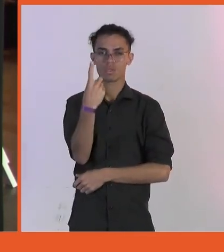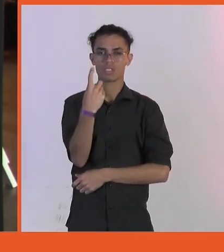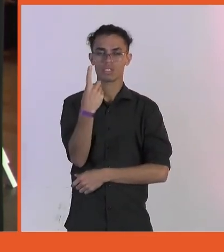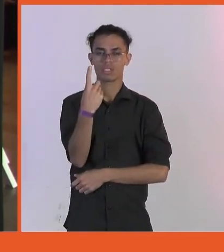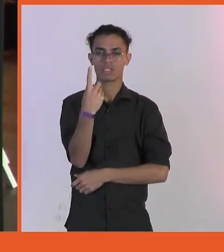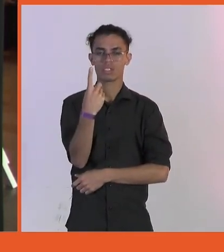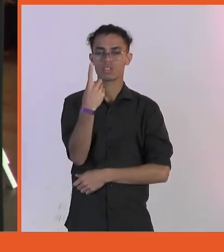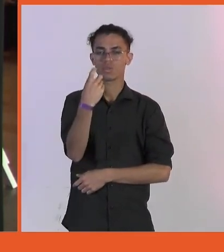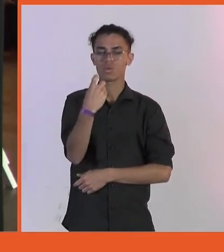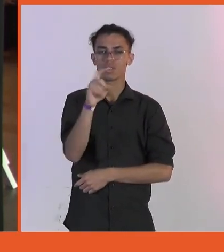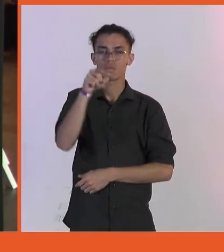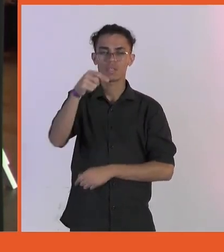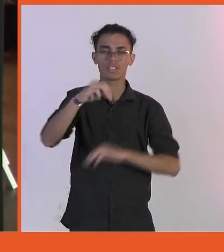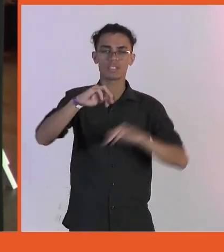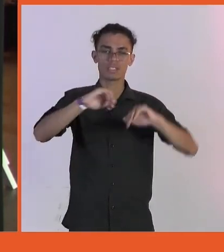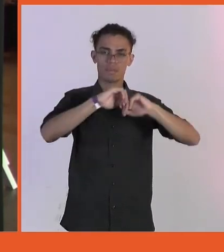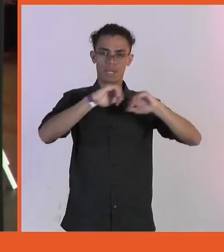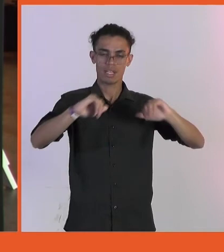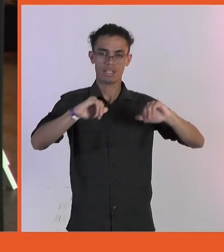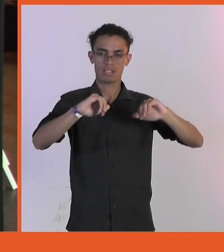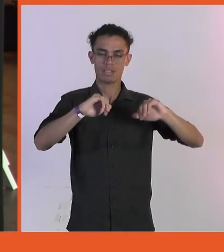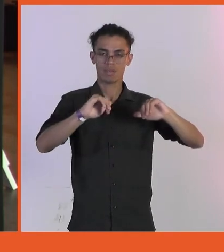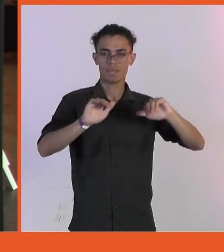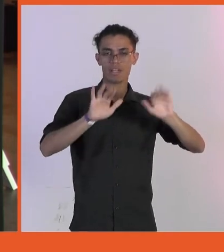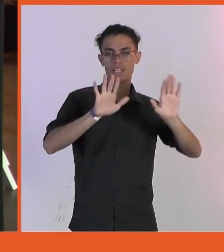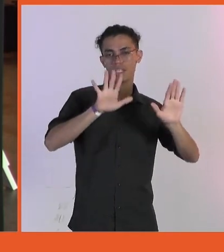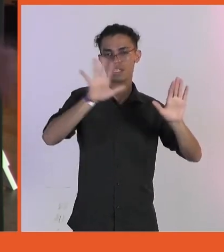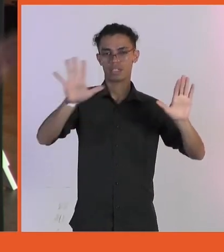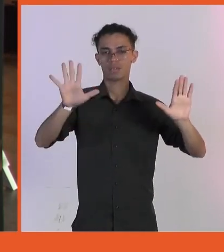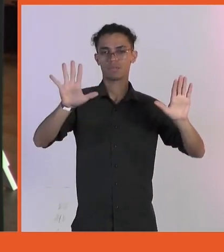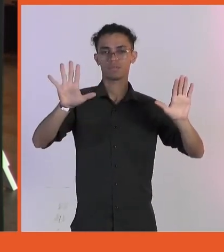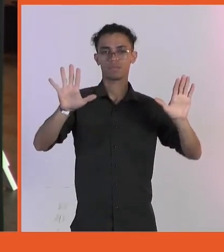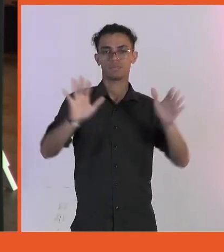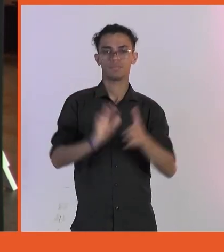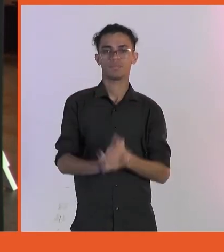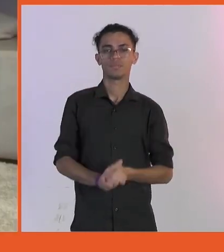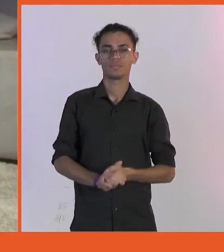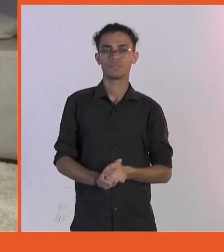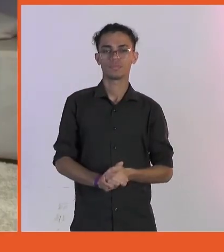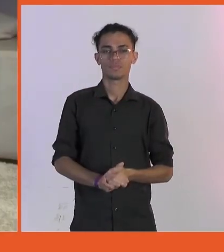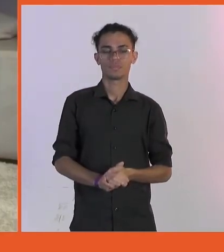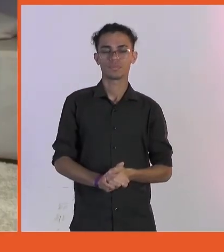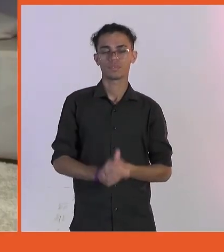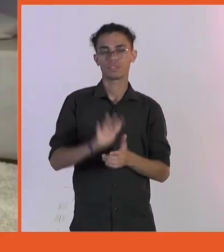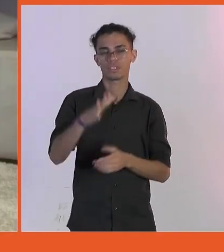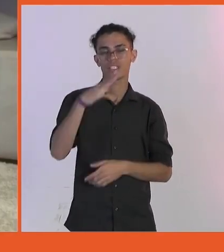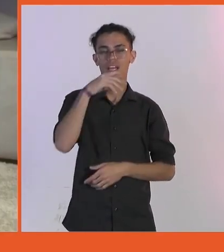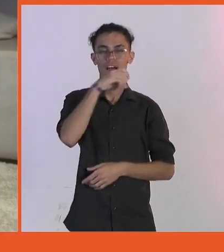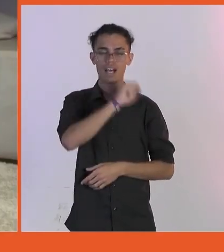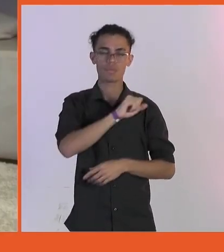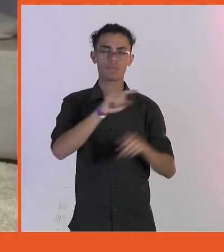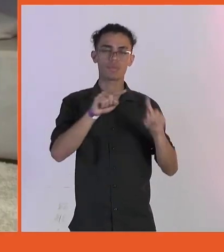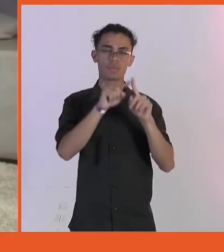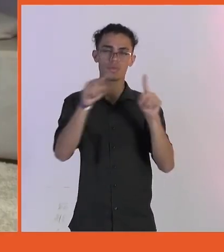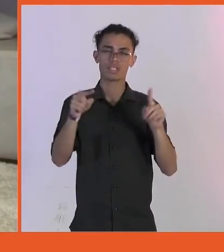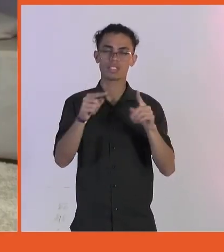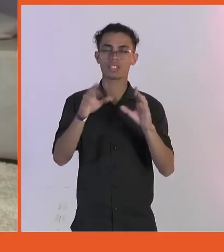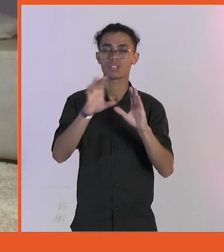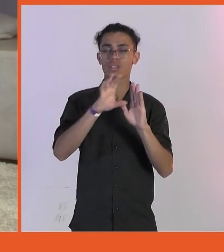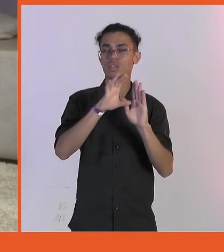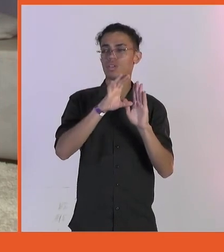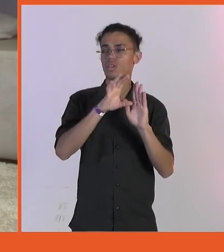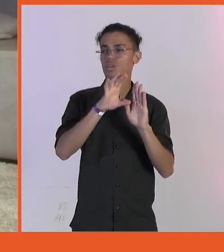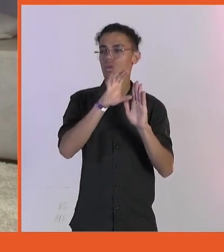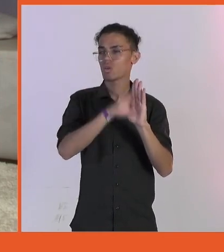tentava separar, tipo, as ramificações? Como é que era isso? Então, para vocês também. Ele pediu para ser rápido, mas assim, é um conceito que eu chamo